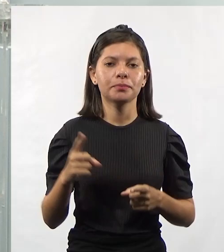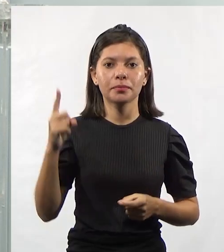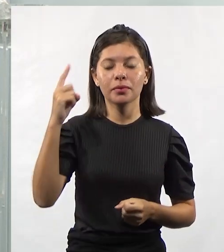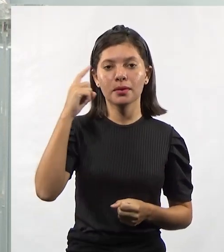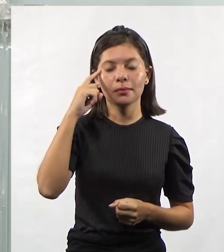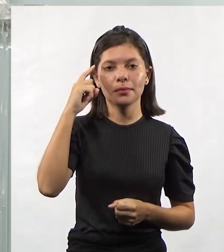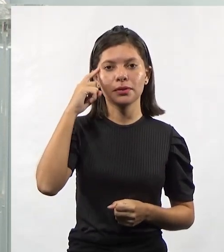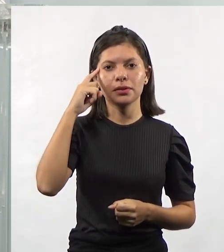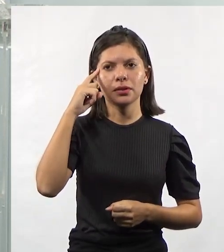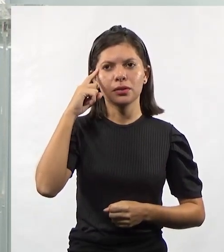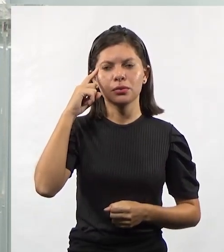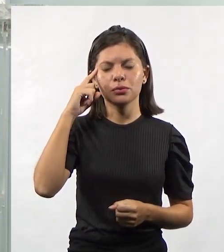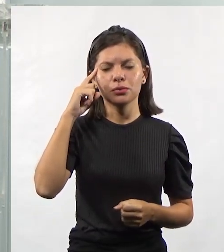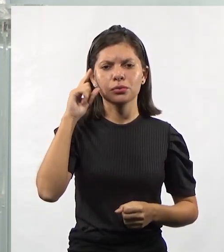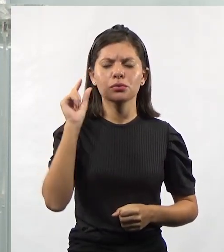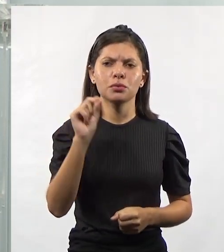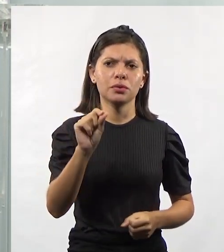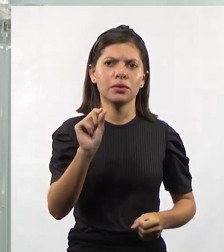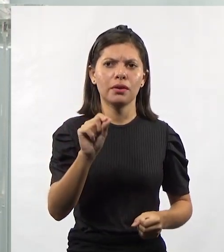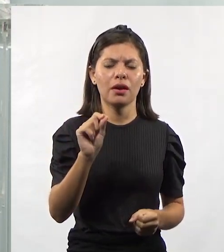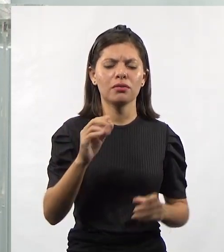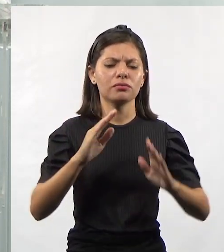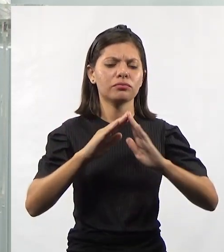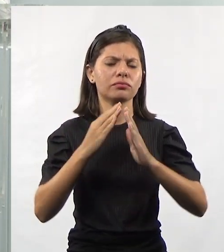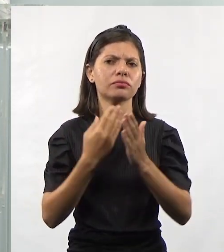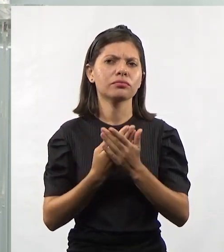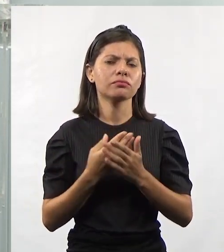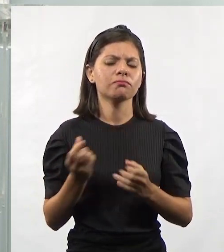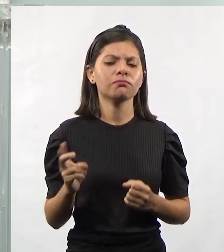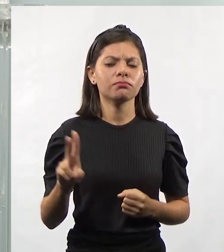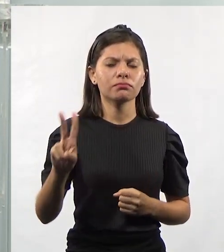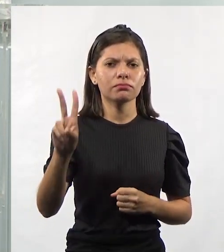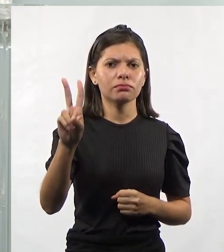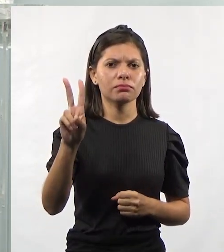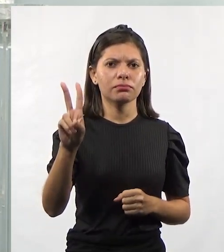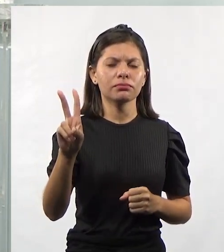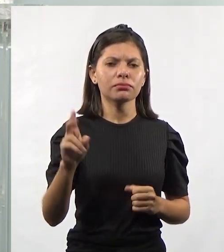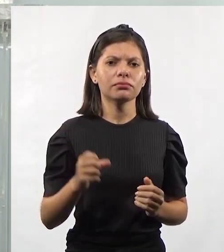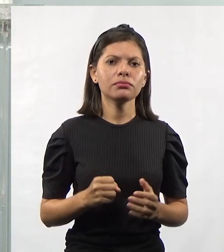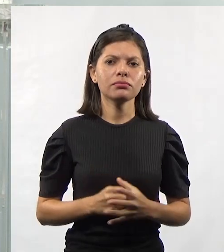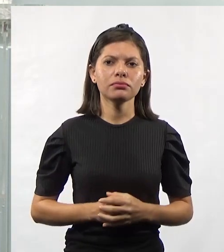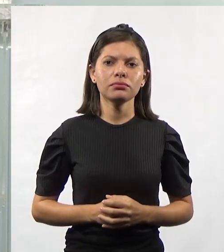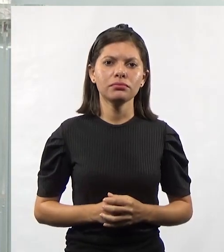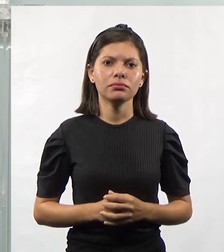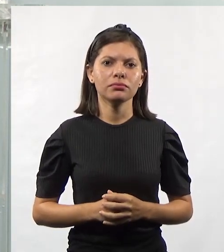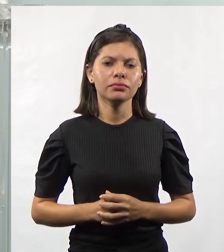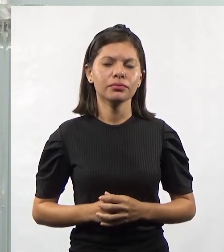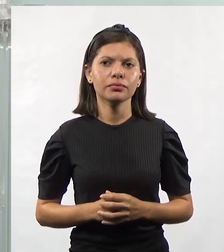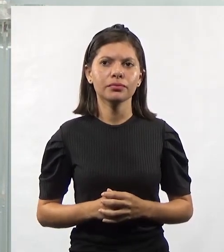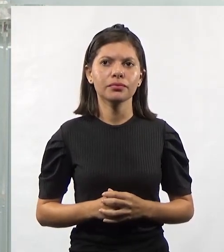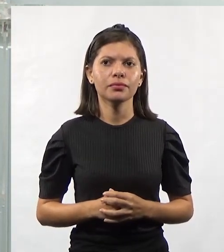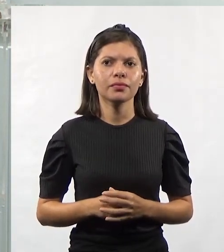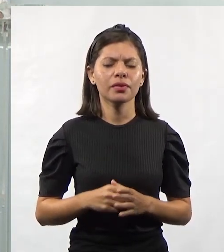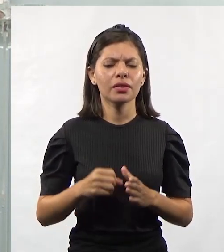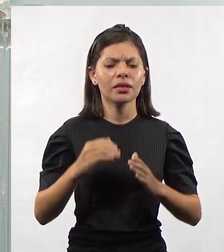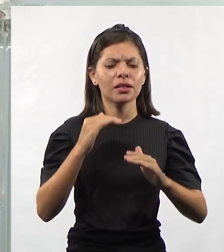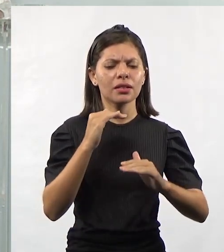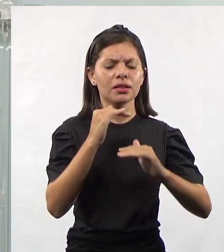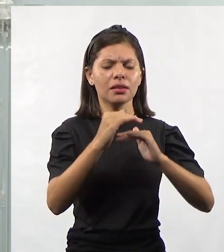está pensando aqui, qual é a estética que a nossa escola valoriza, né? Será que a